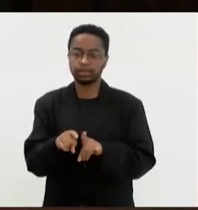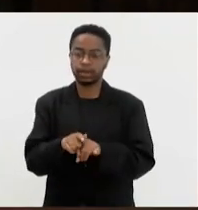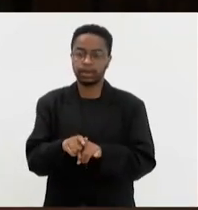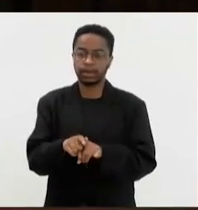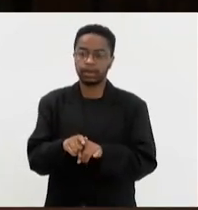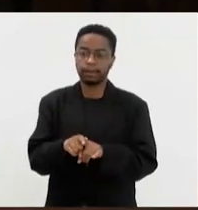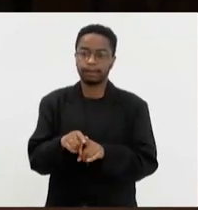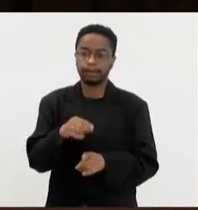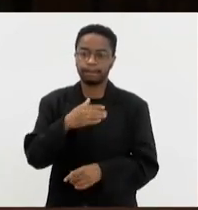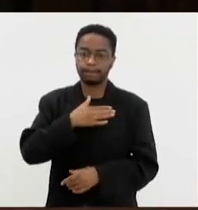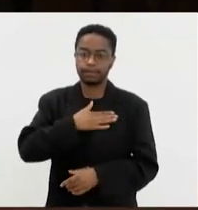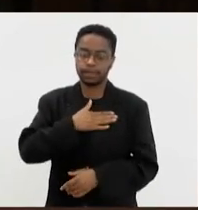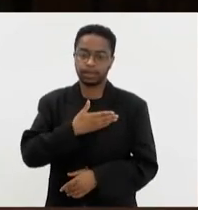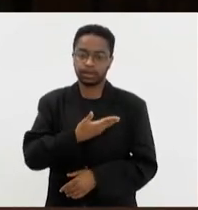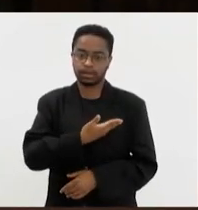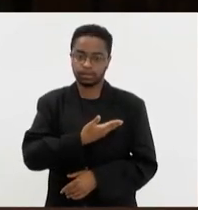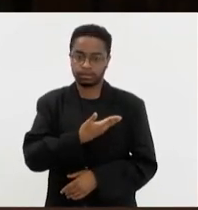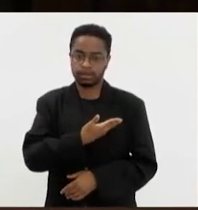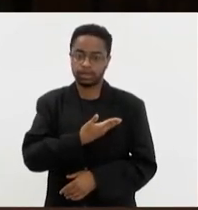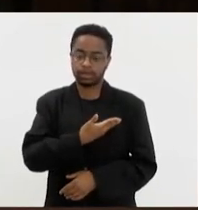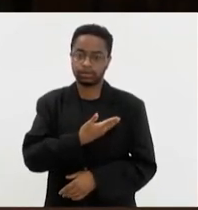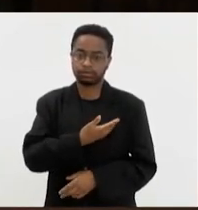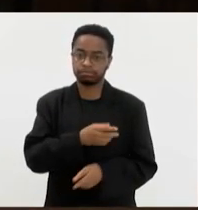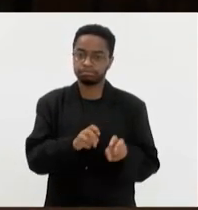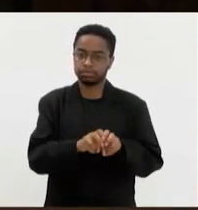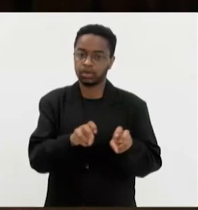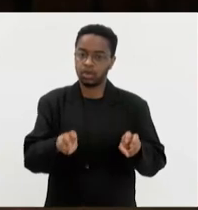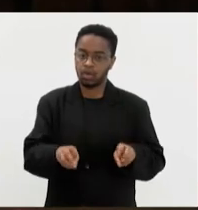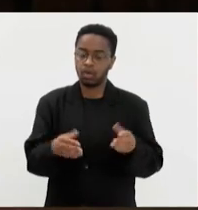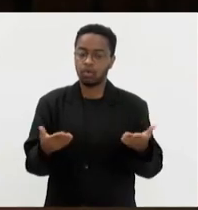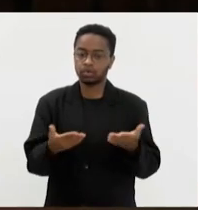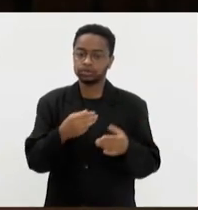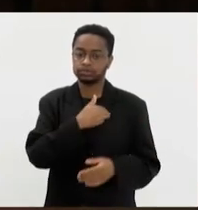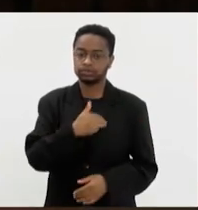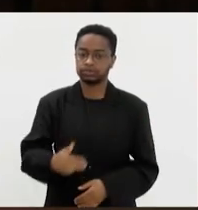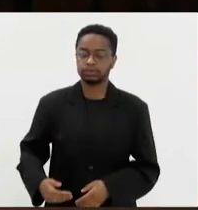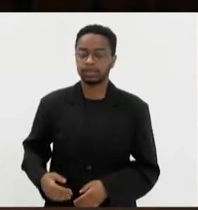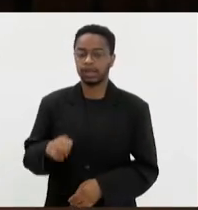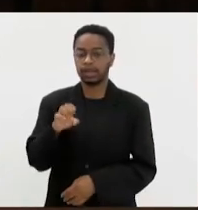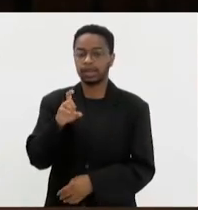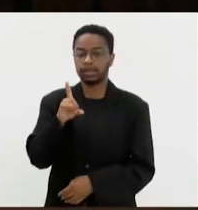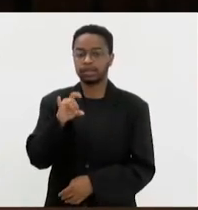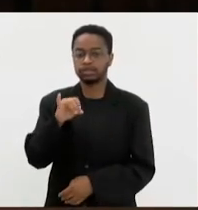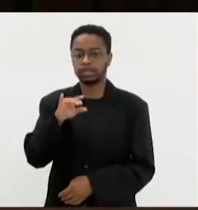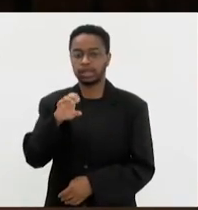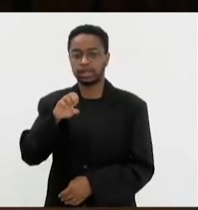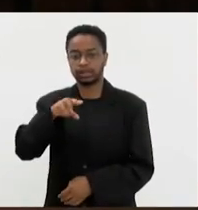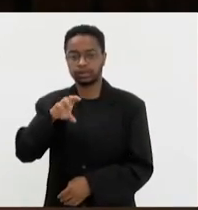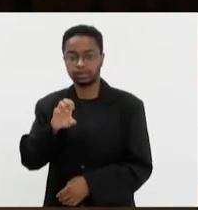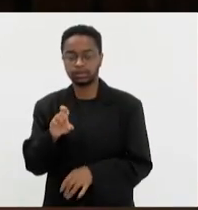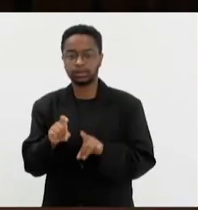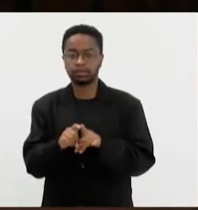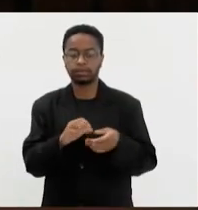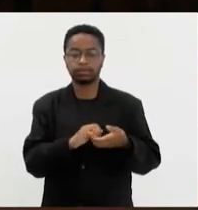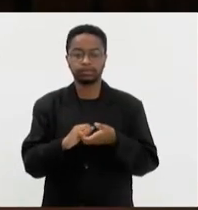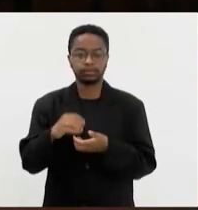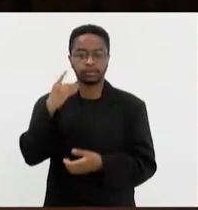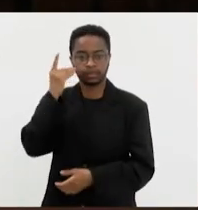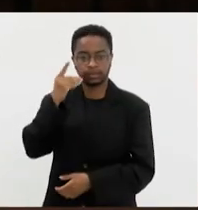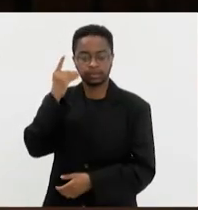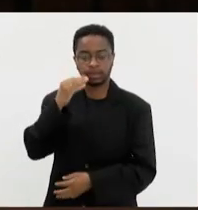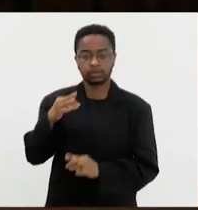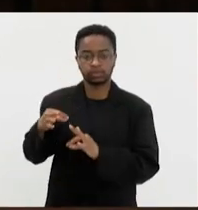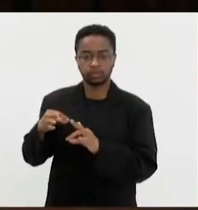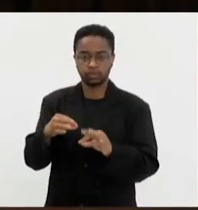queridíssima colega de bancada hoje a ministra Edilene lobo e saudar também os deputados e deputadas